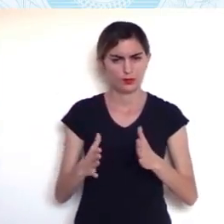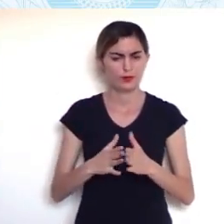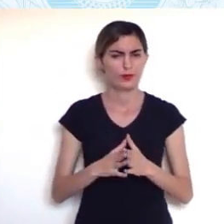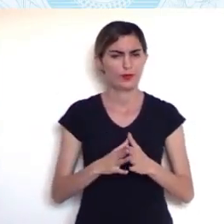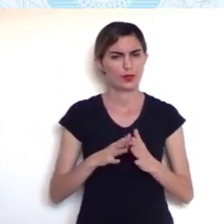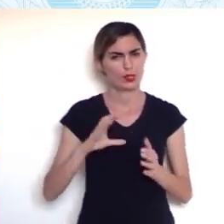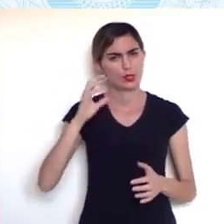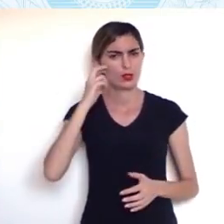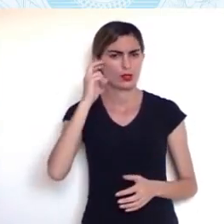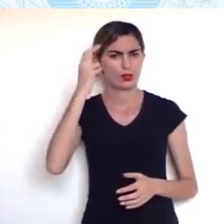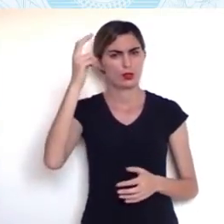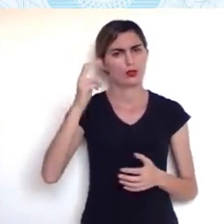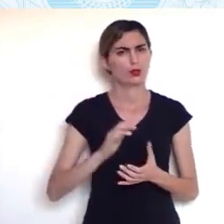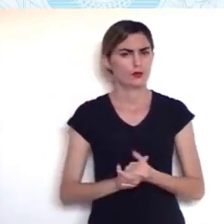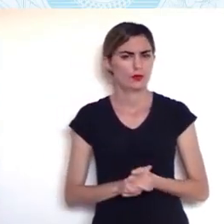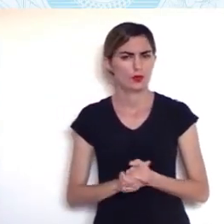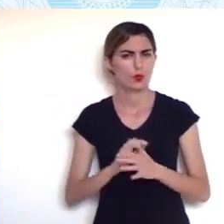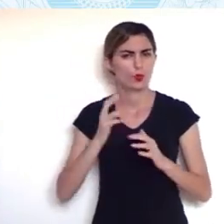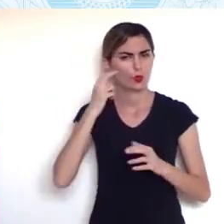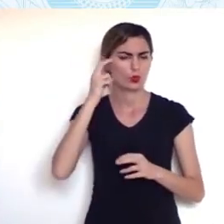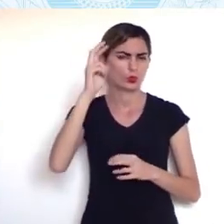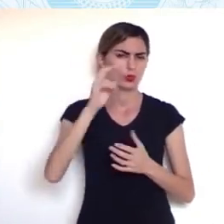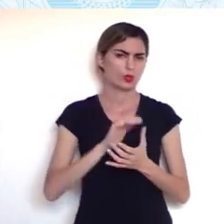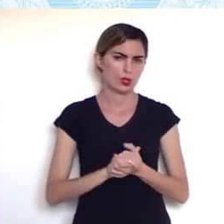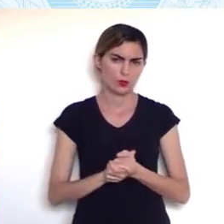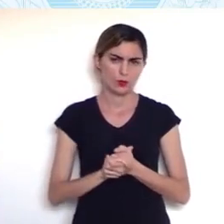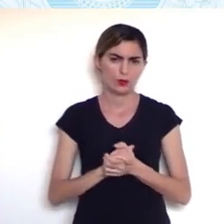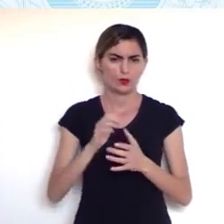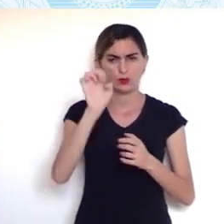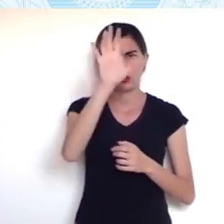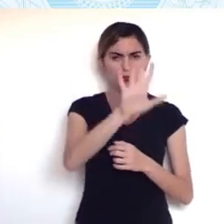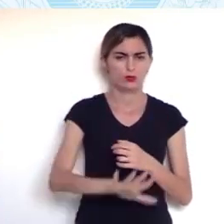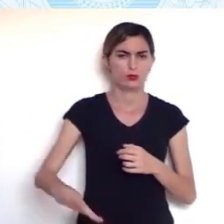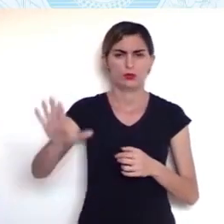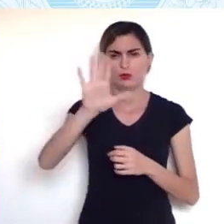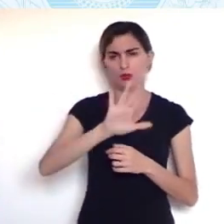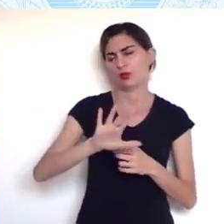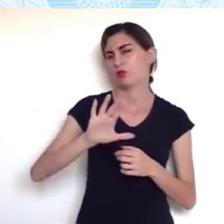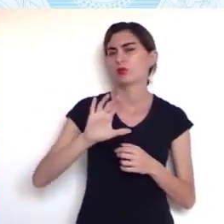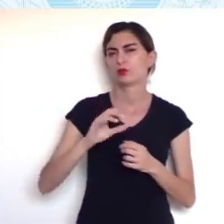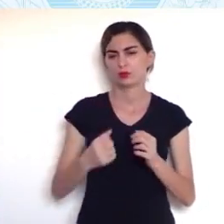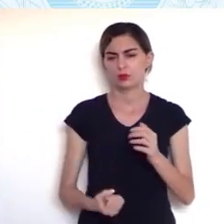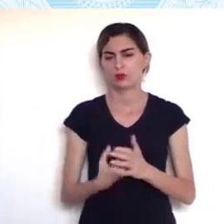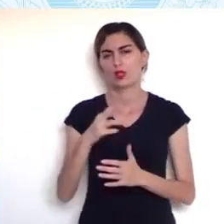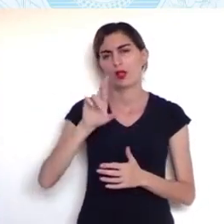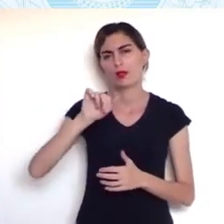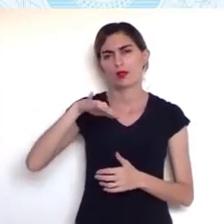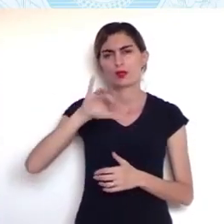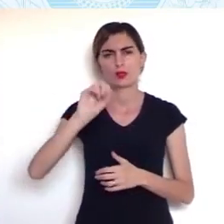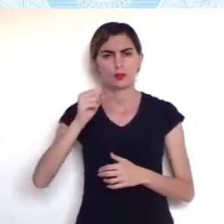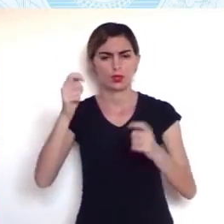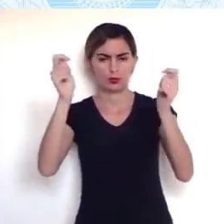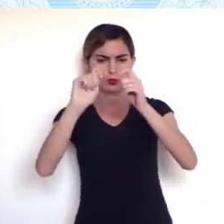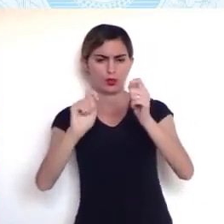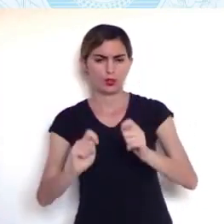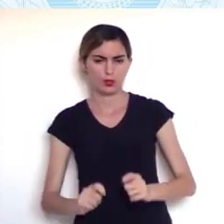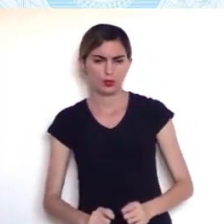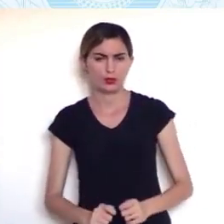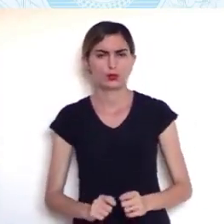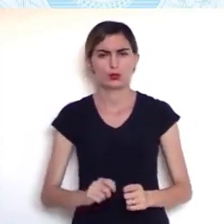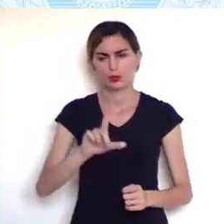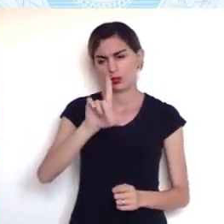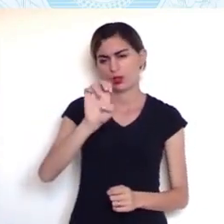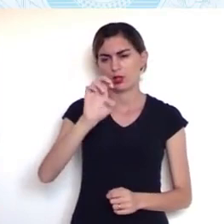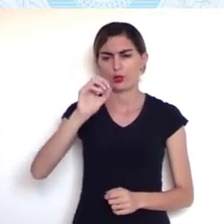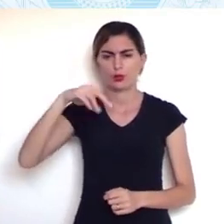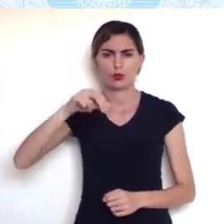científico, cultural, europeu, que foi o Renascimento. Artistas como Leonardo da